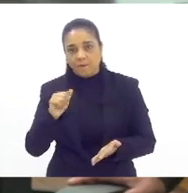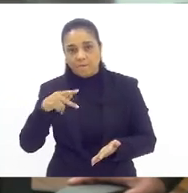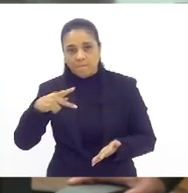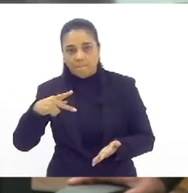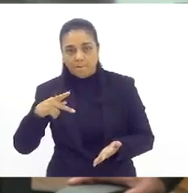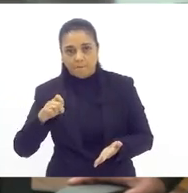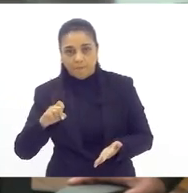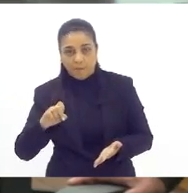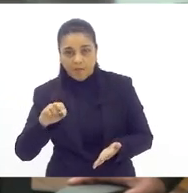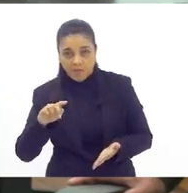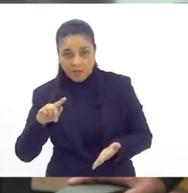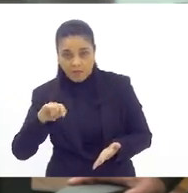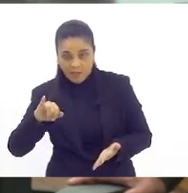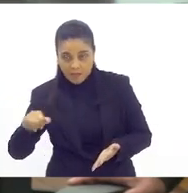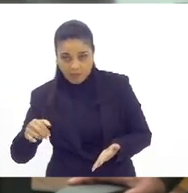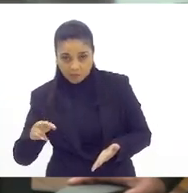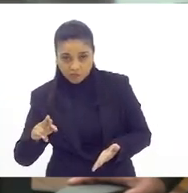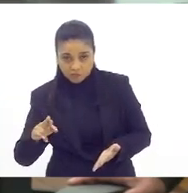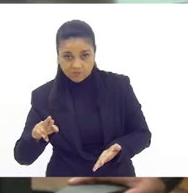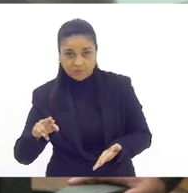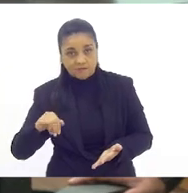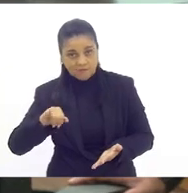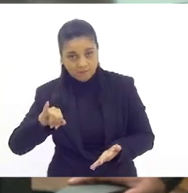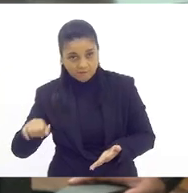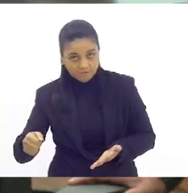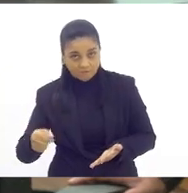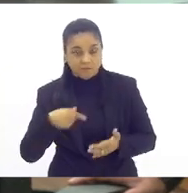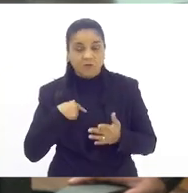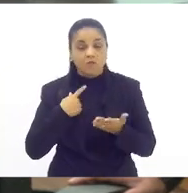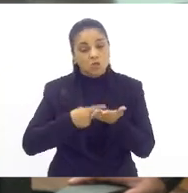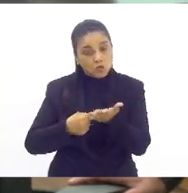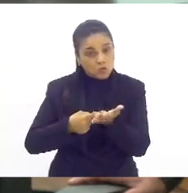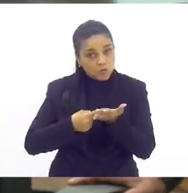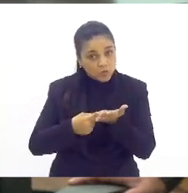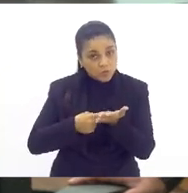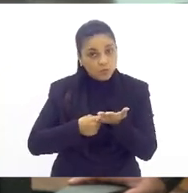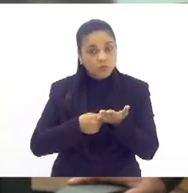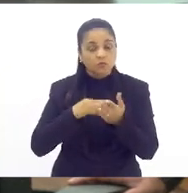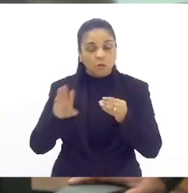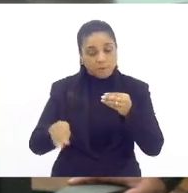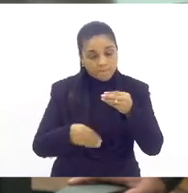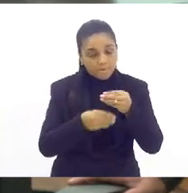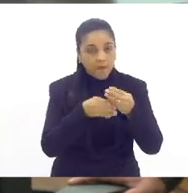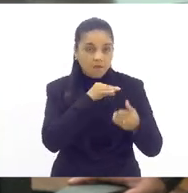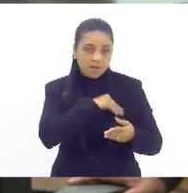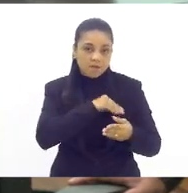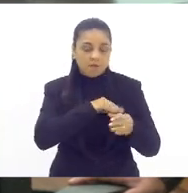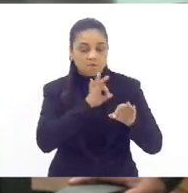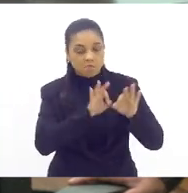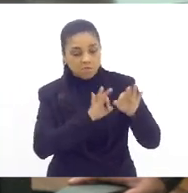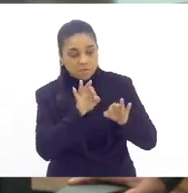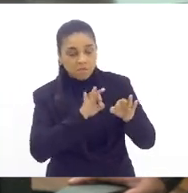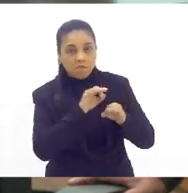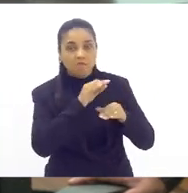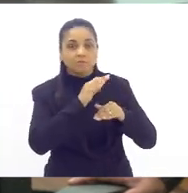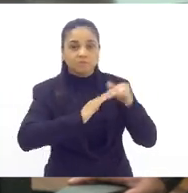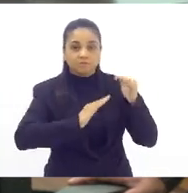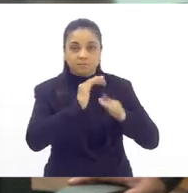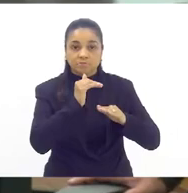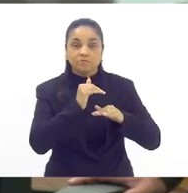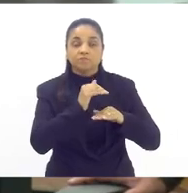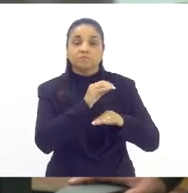integramos o Fox perdes e construímos o acordo que levou a recomposição o nosso plano de caso de salário ficou congelado de 2014